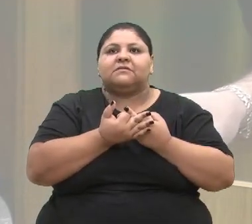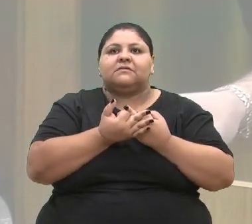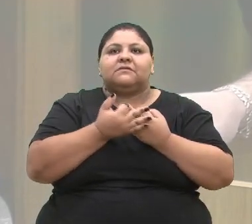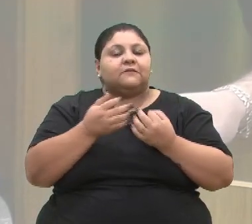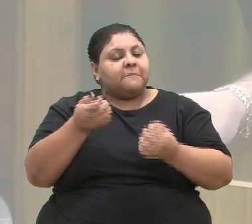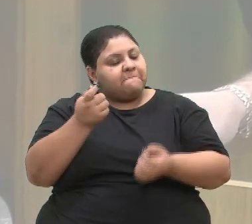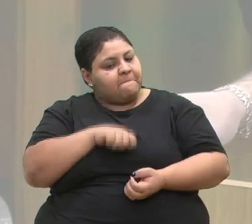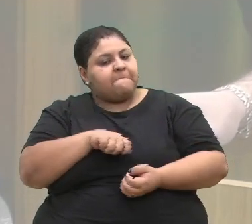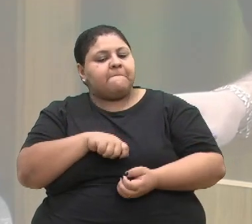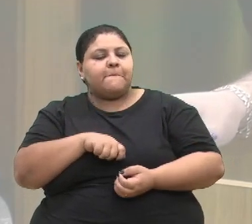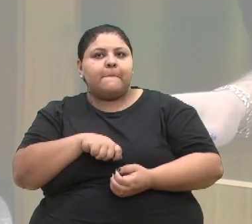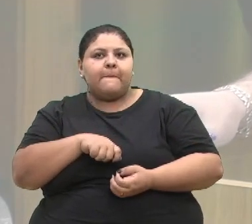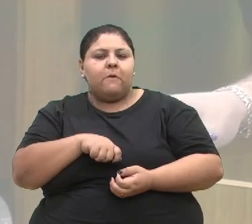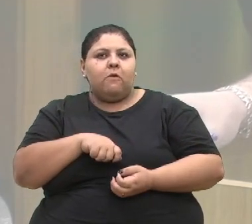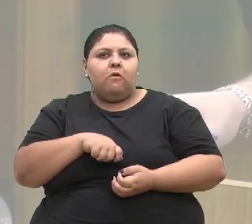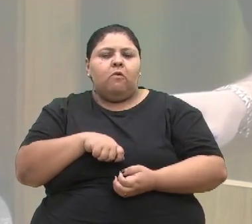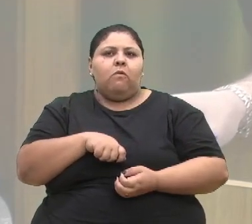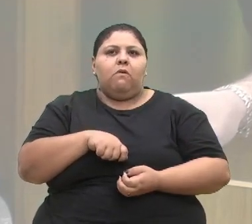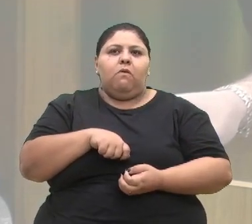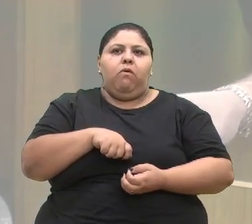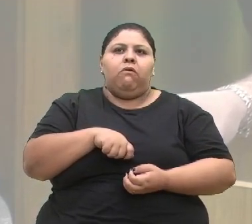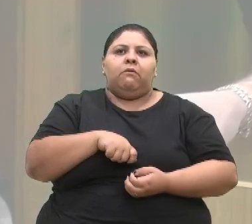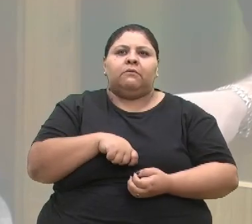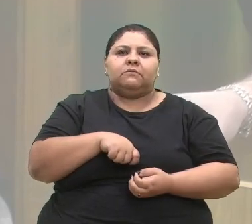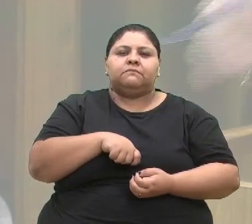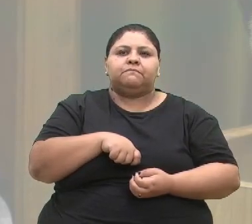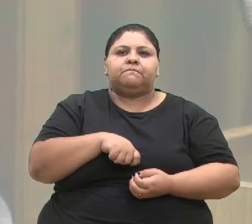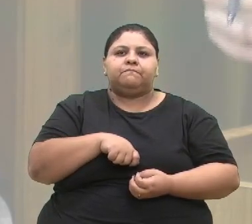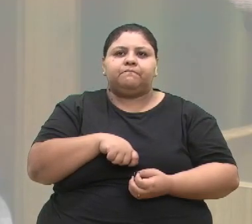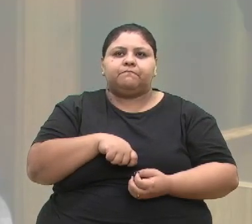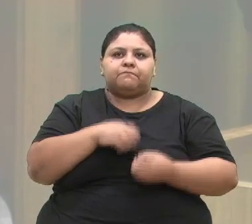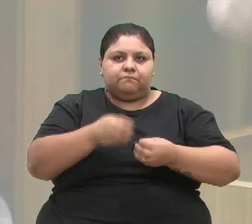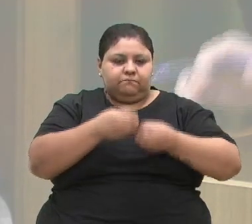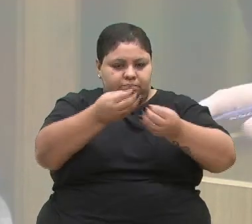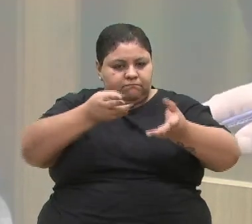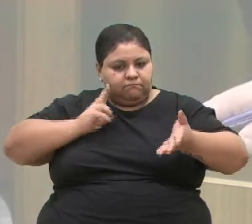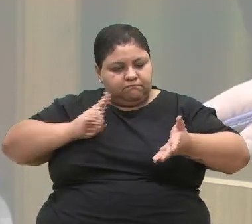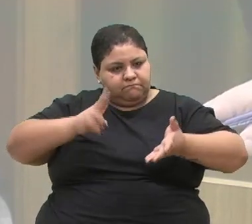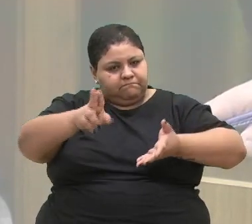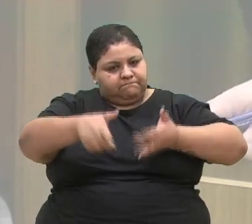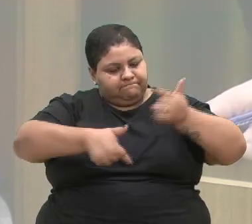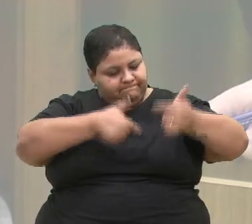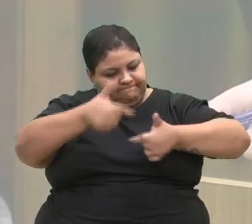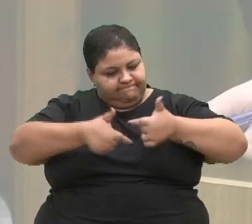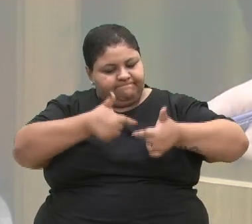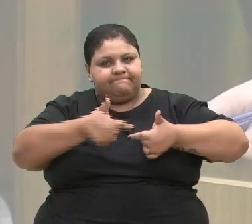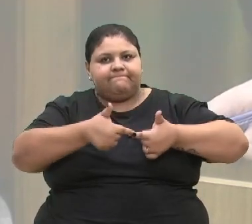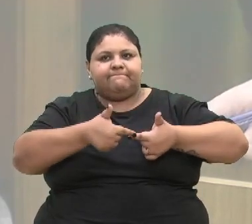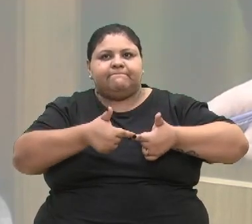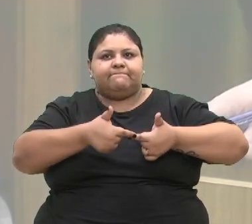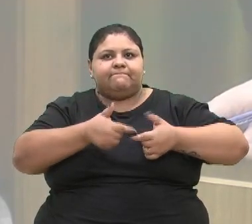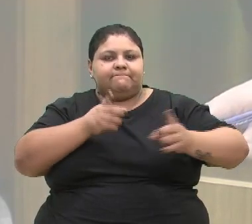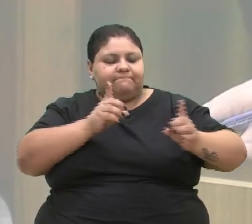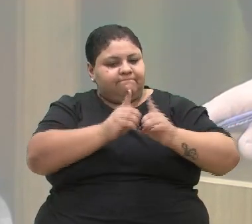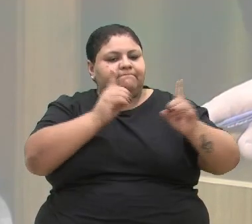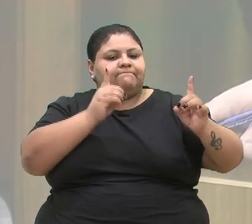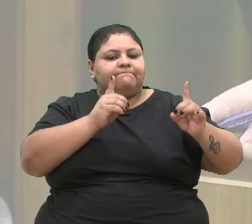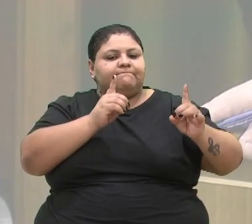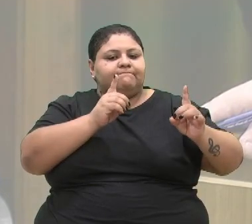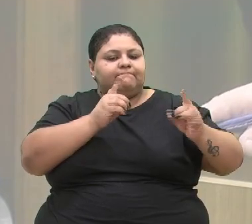população caxiense, e que deu muito certo. E que, graças ao bom Deus, vai continuar a fabricação